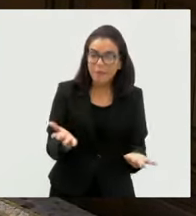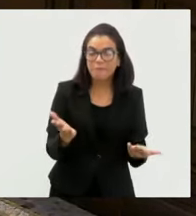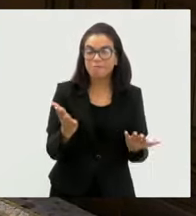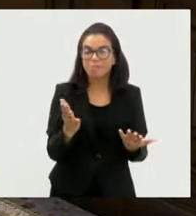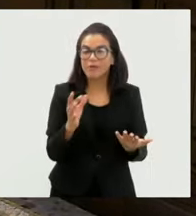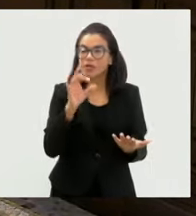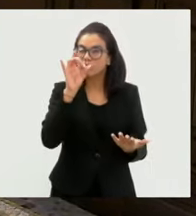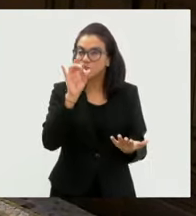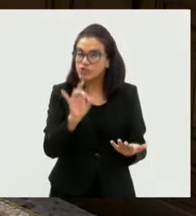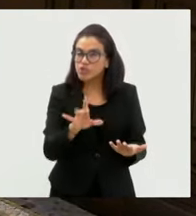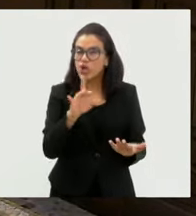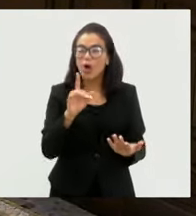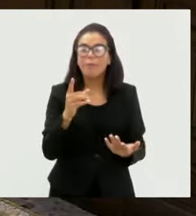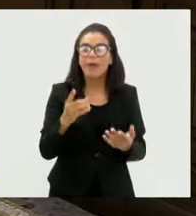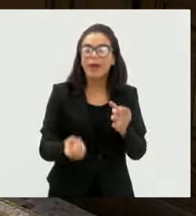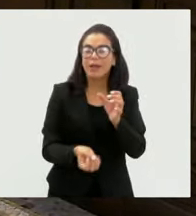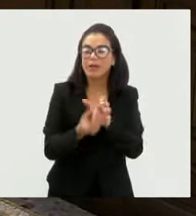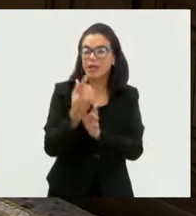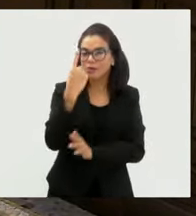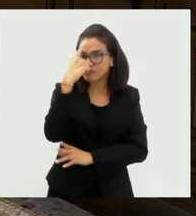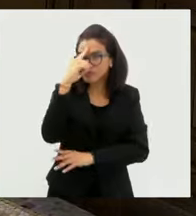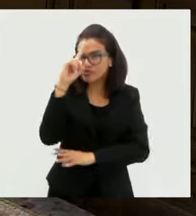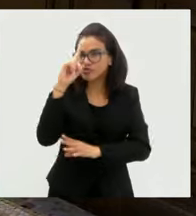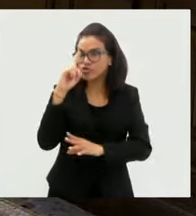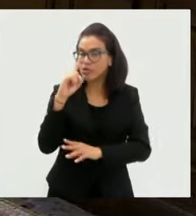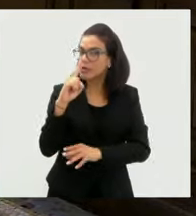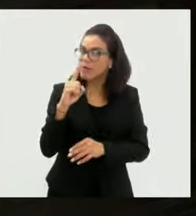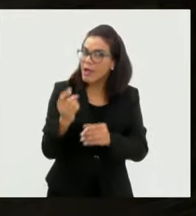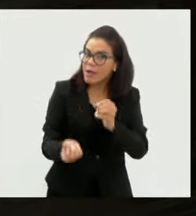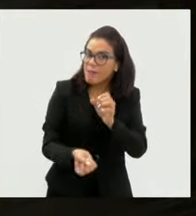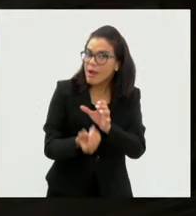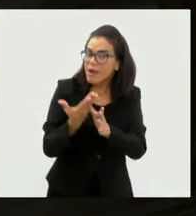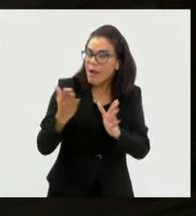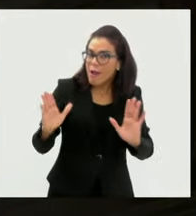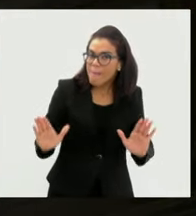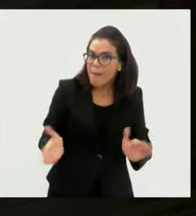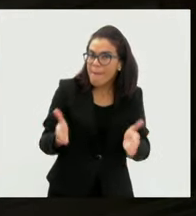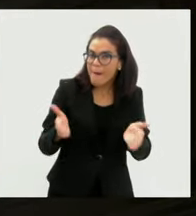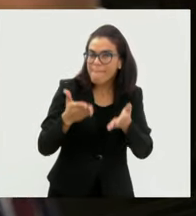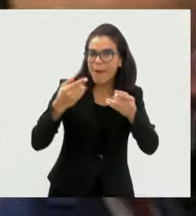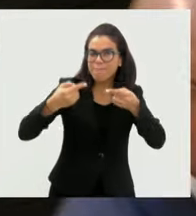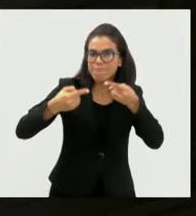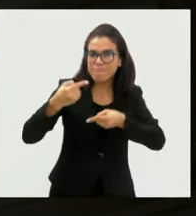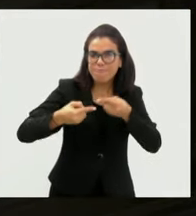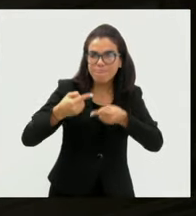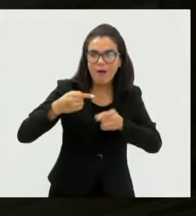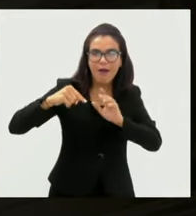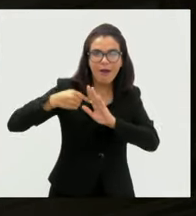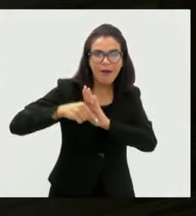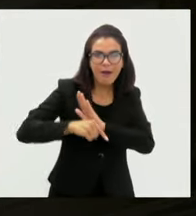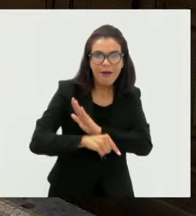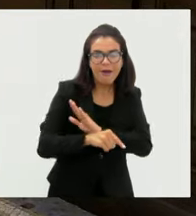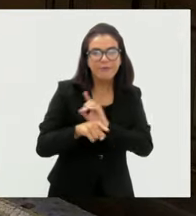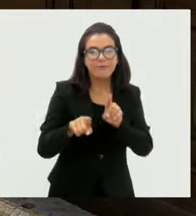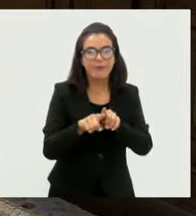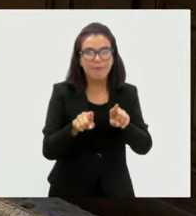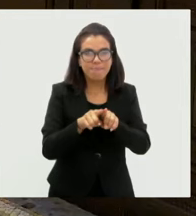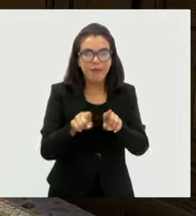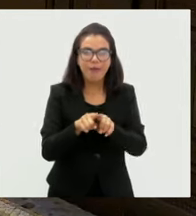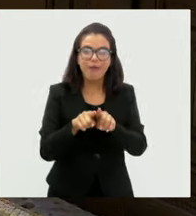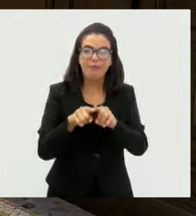apenas para ter um dia, é para gerar um debate de mais profundidade, trazer autoridades civis,